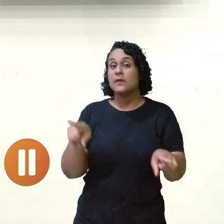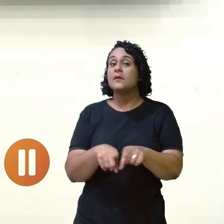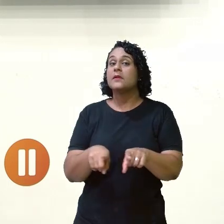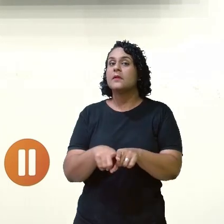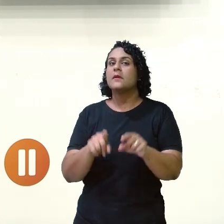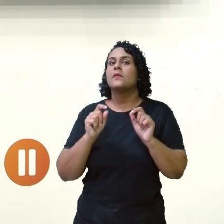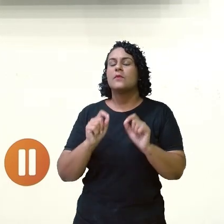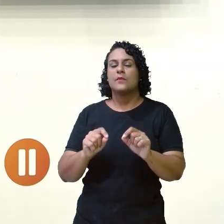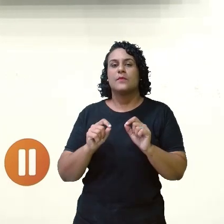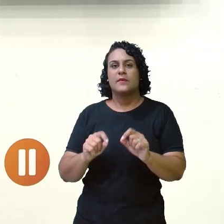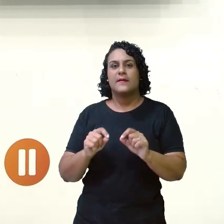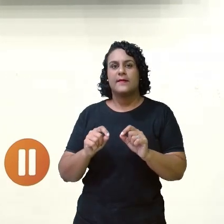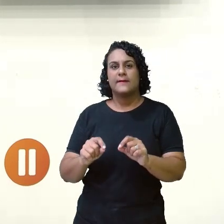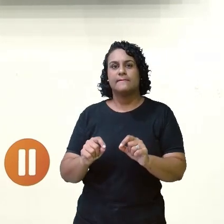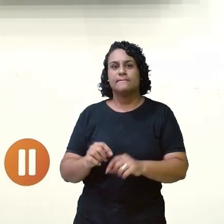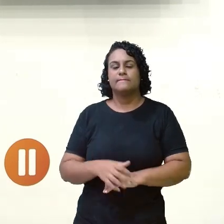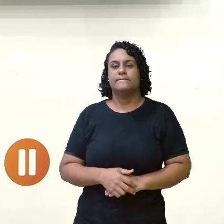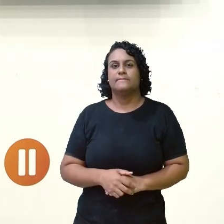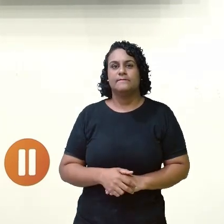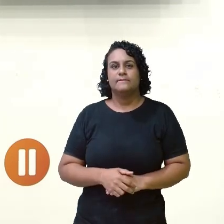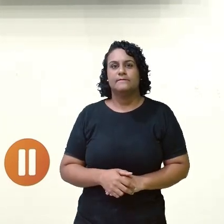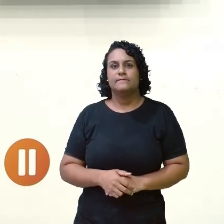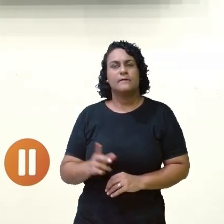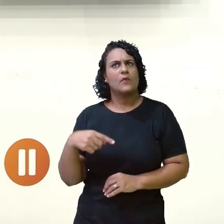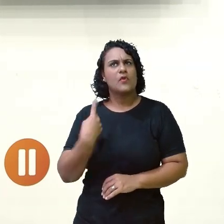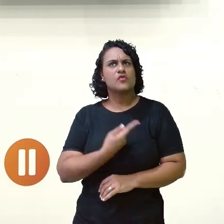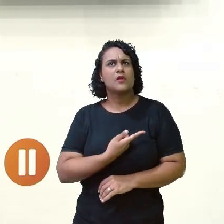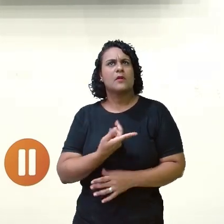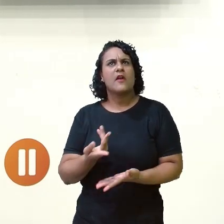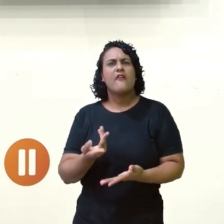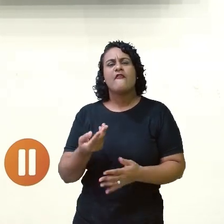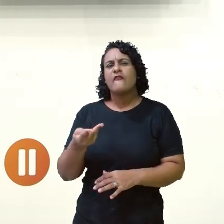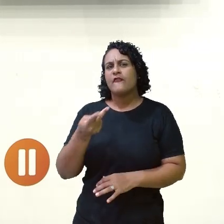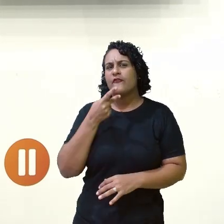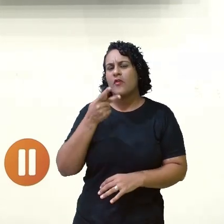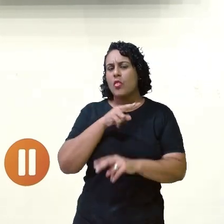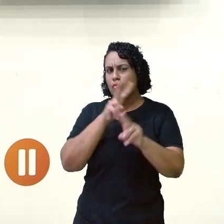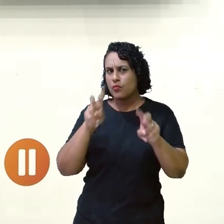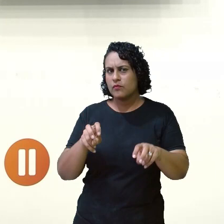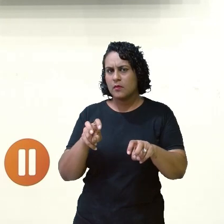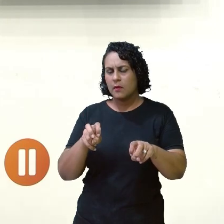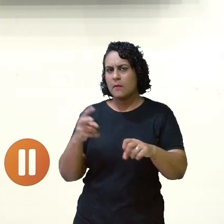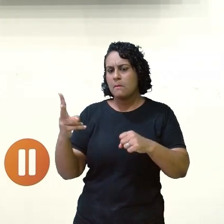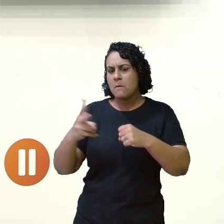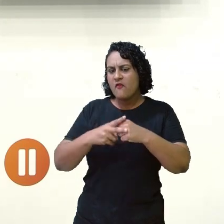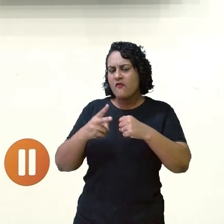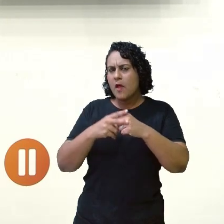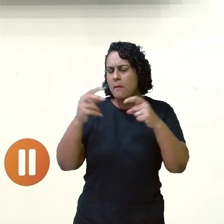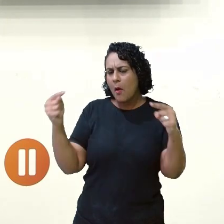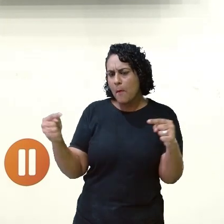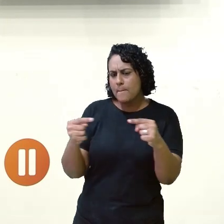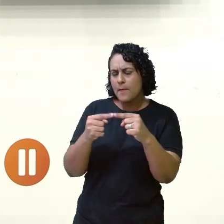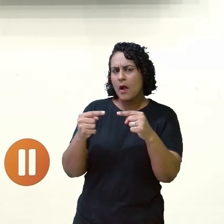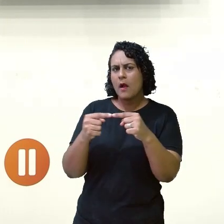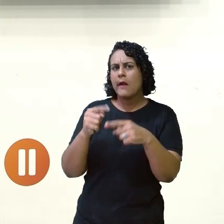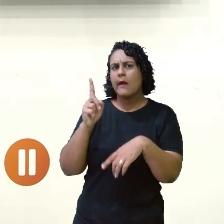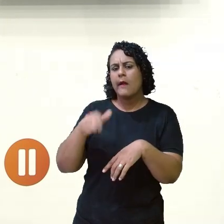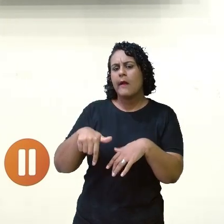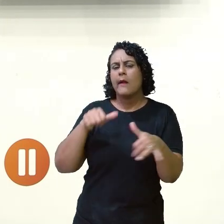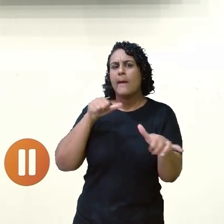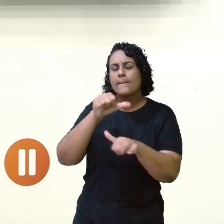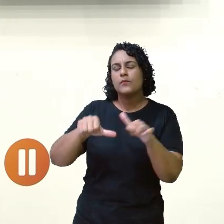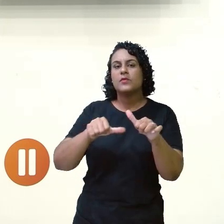também, crianças, que quando a gente está falando de concordância verbal, né, é a mudança que o